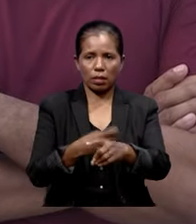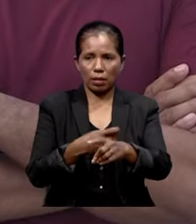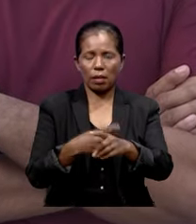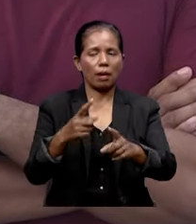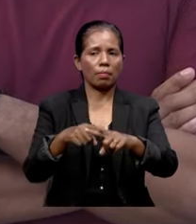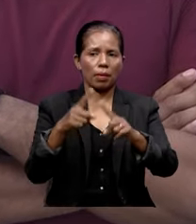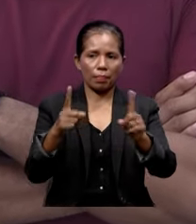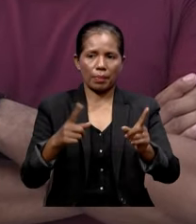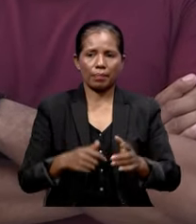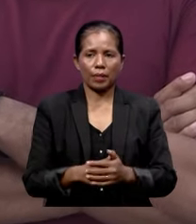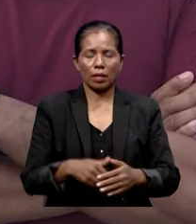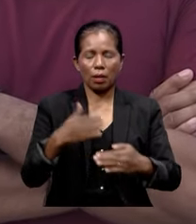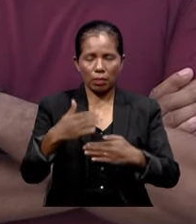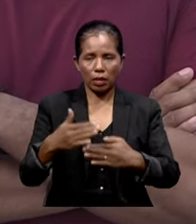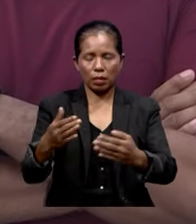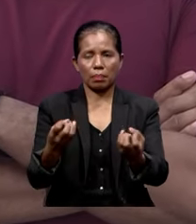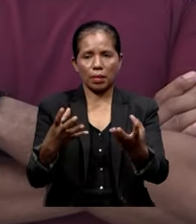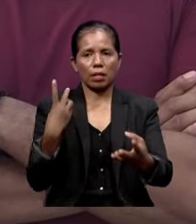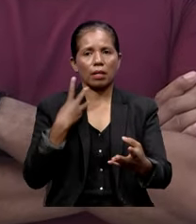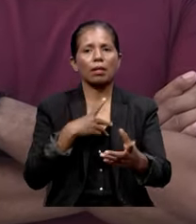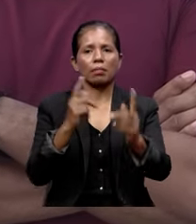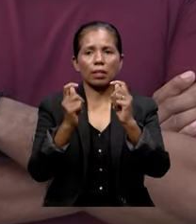be, prosesu lubu kida maka ami tenta